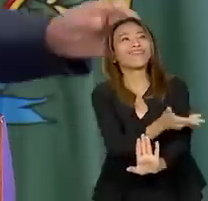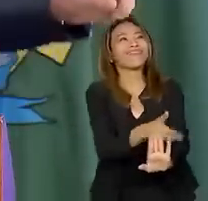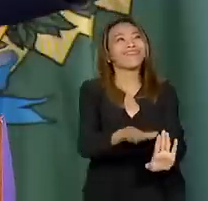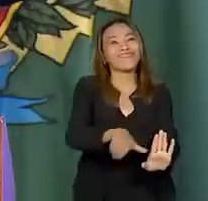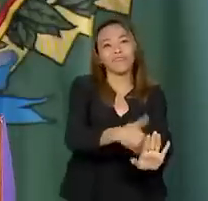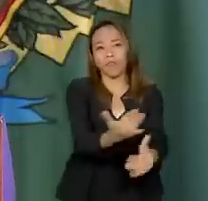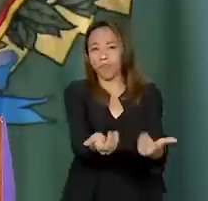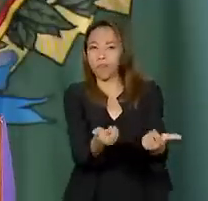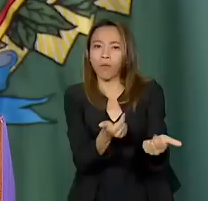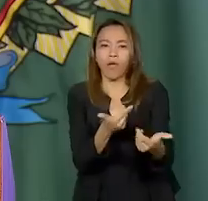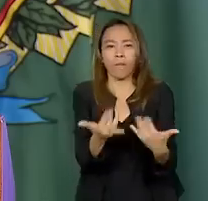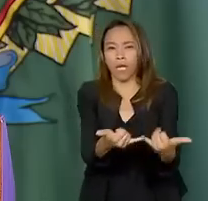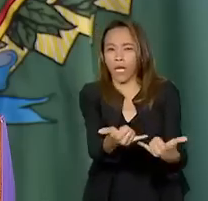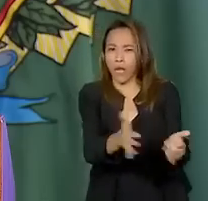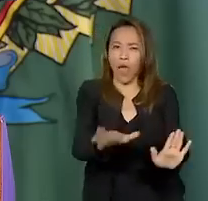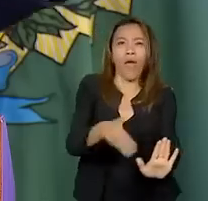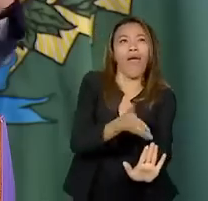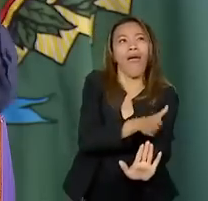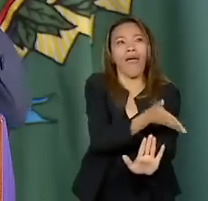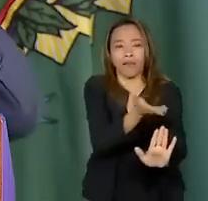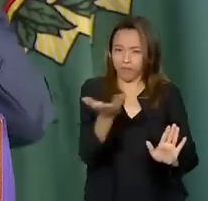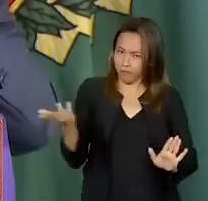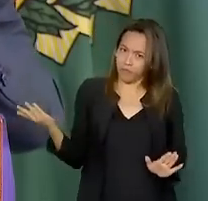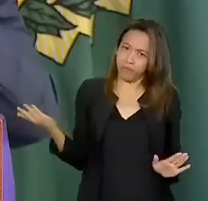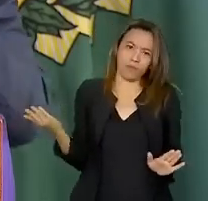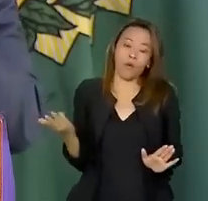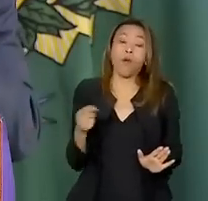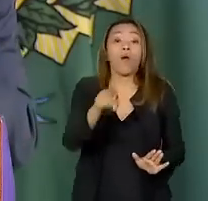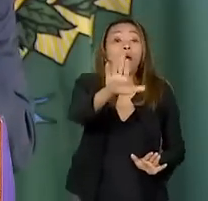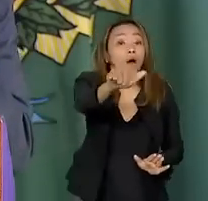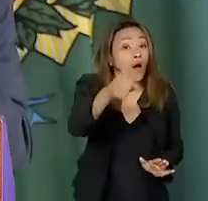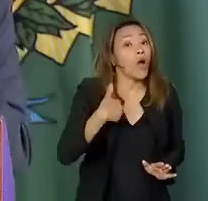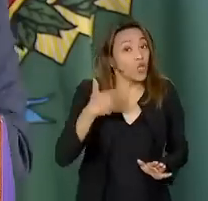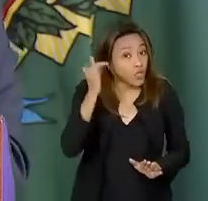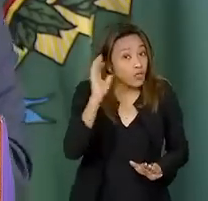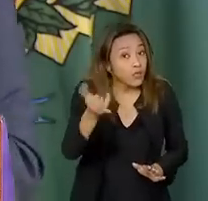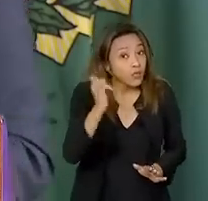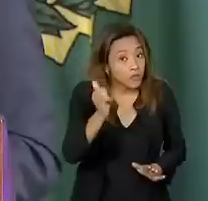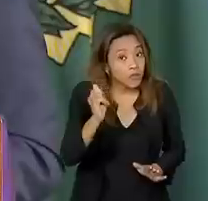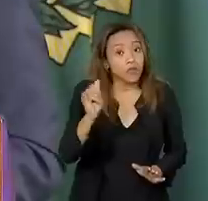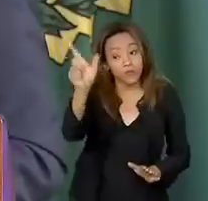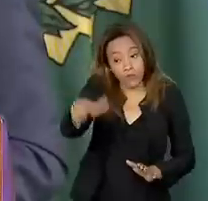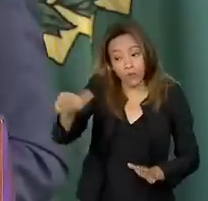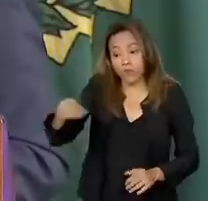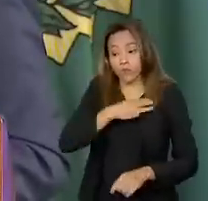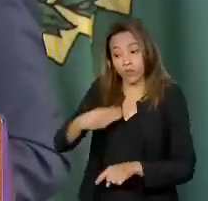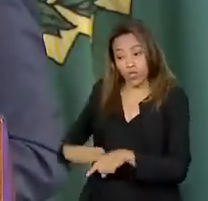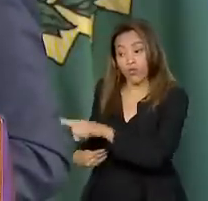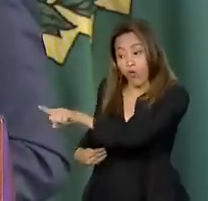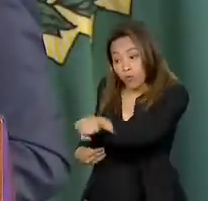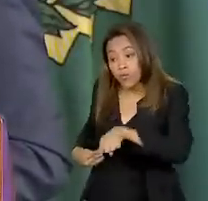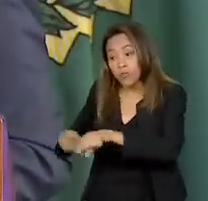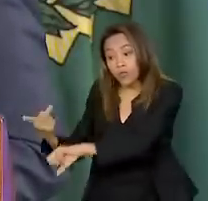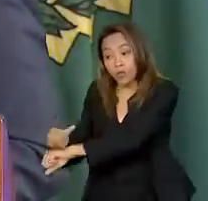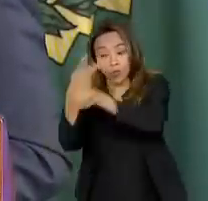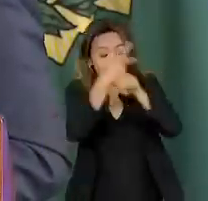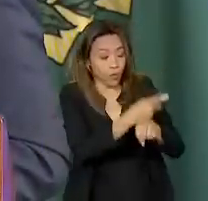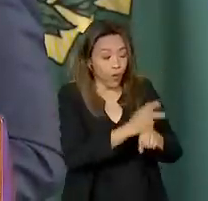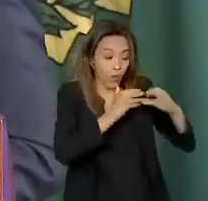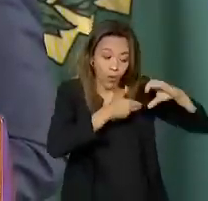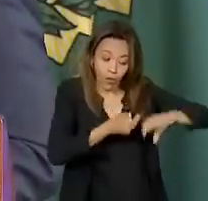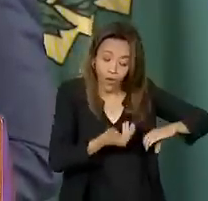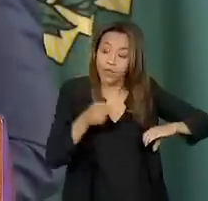Eu falo sempre para os meus ministros, quando vocês conversarem com o Congresso Nacional, prometam